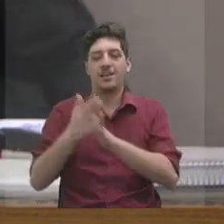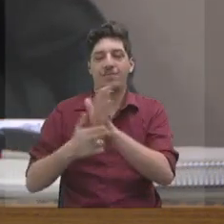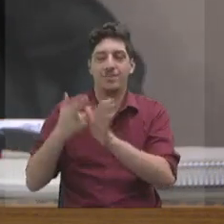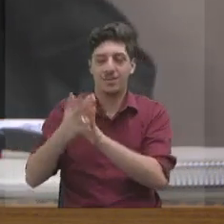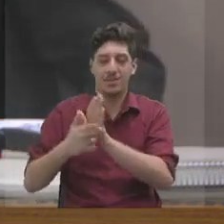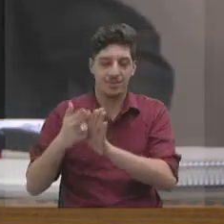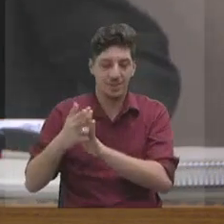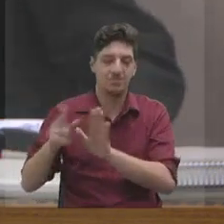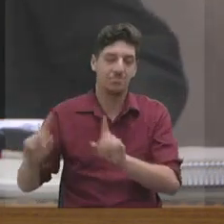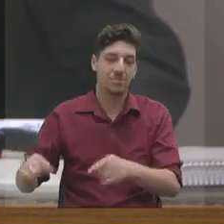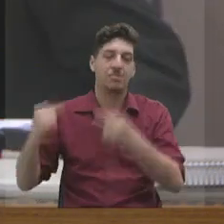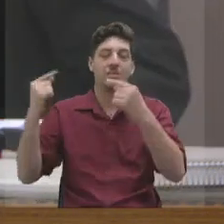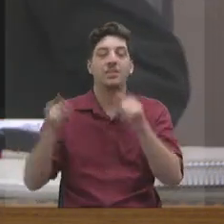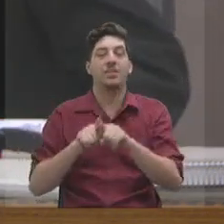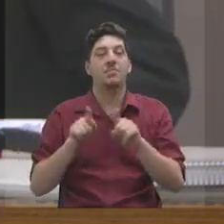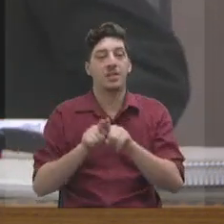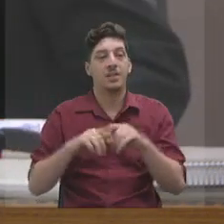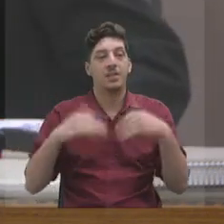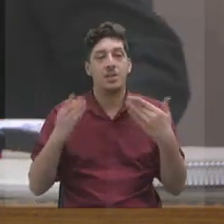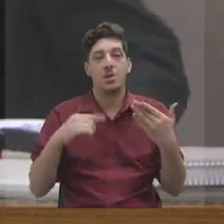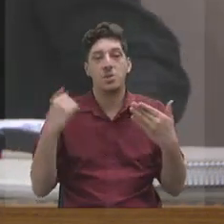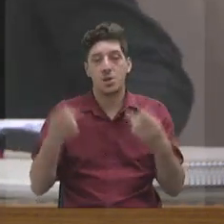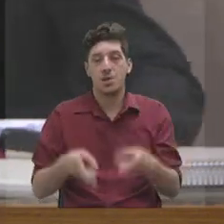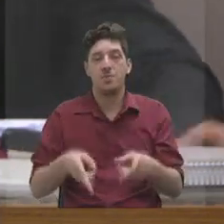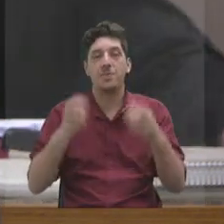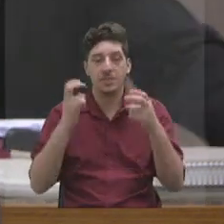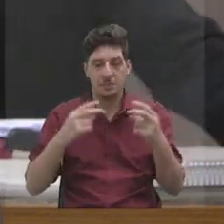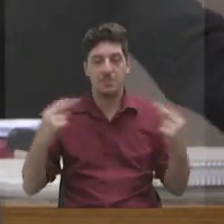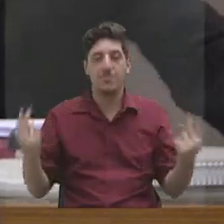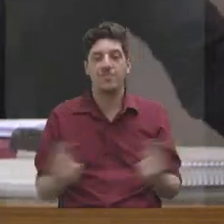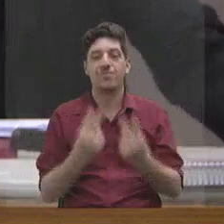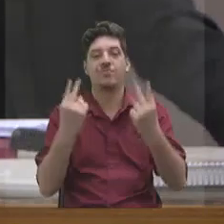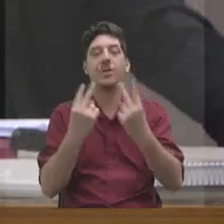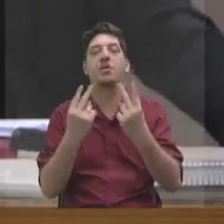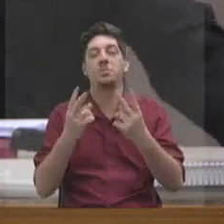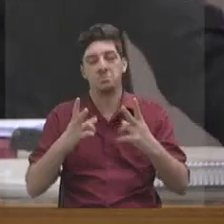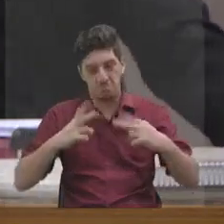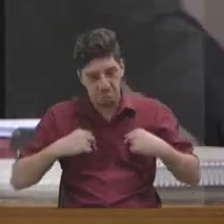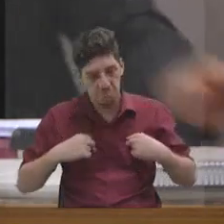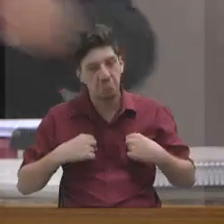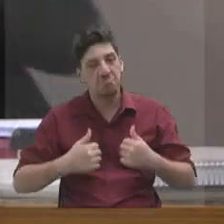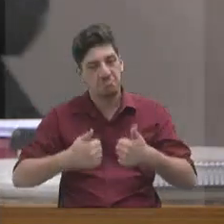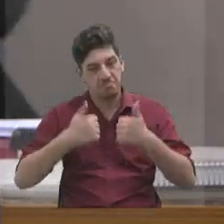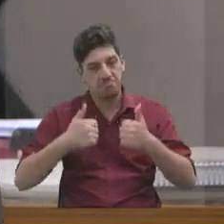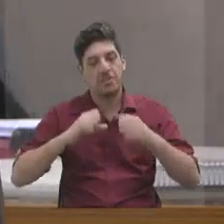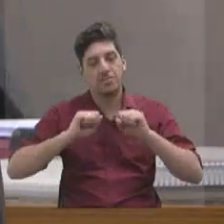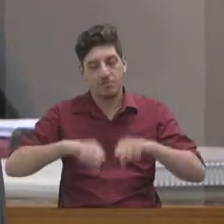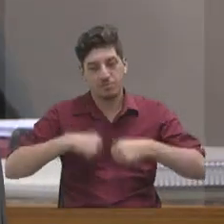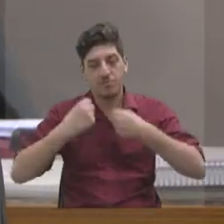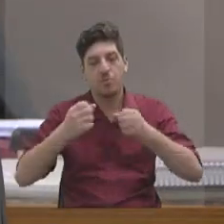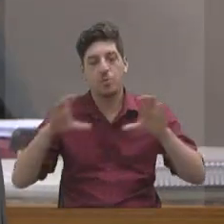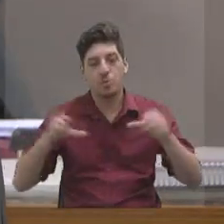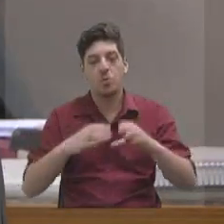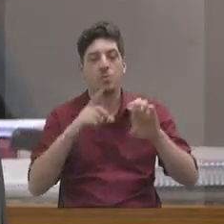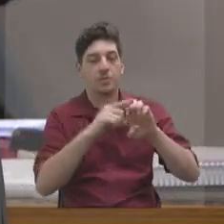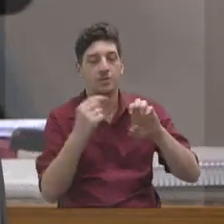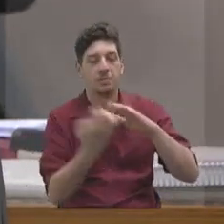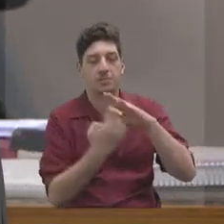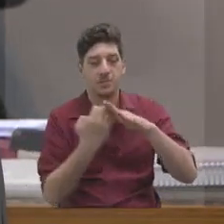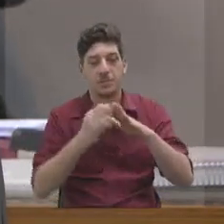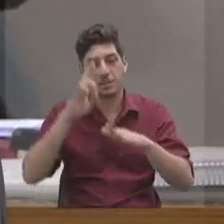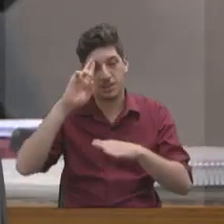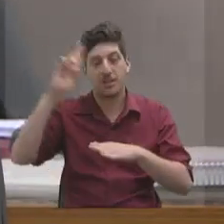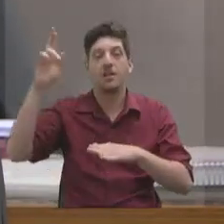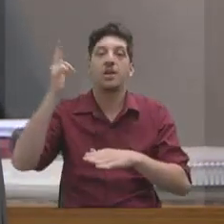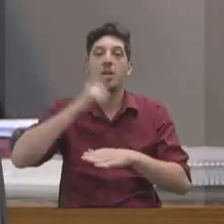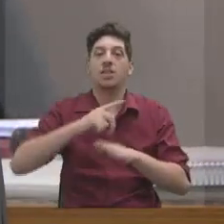grande desafio então a gente eh Vê com muito mérito né o esforço né do do do grupo de empresários né de colocar de pé um